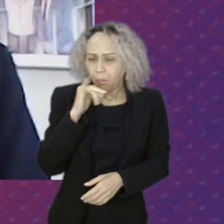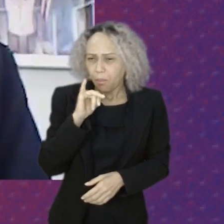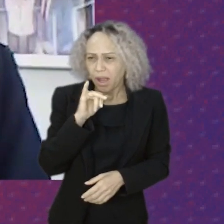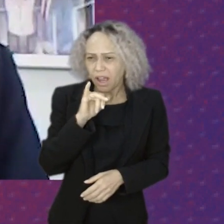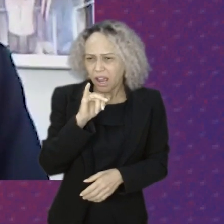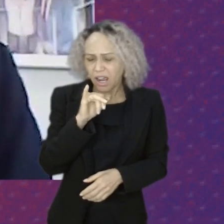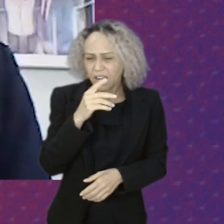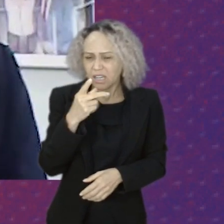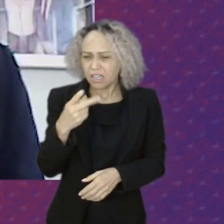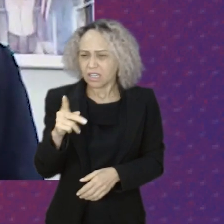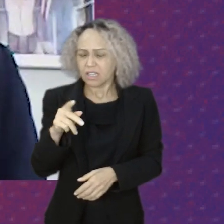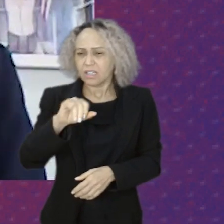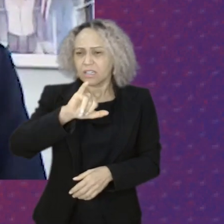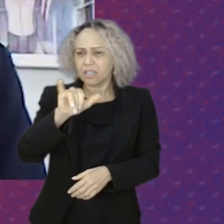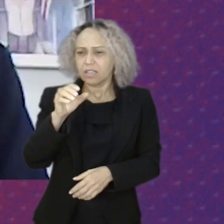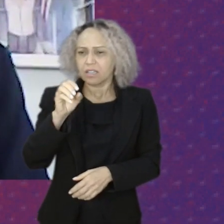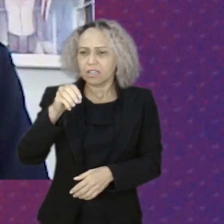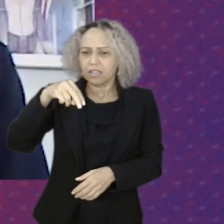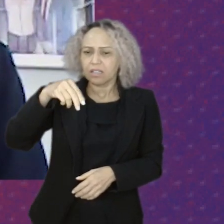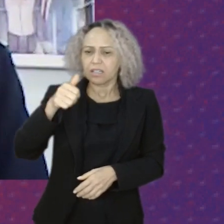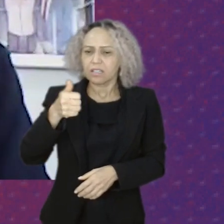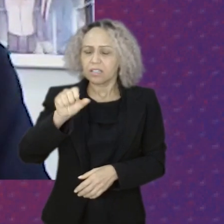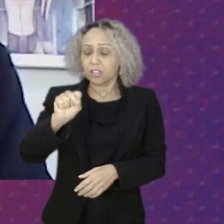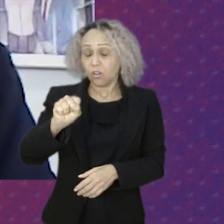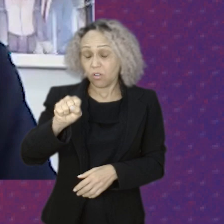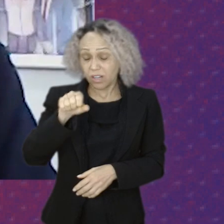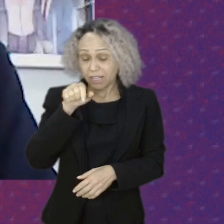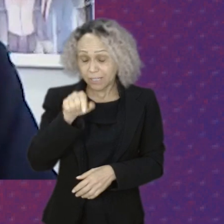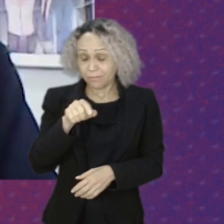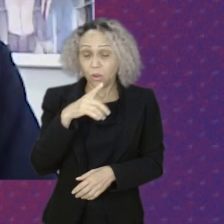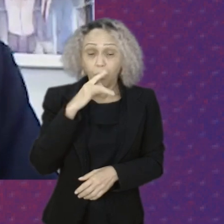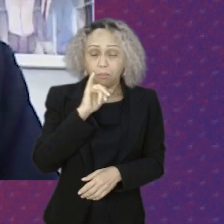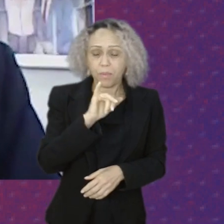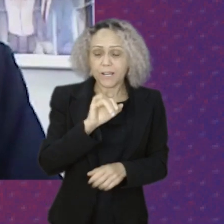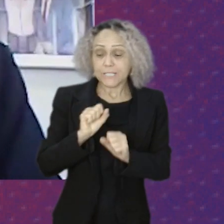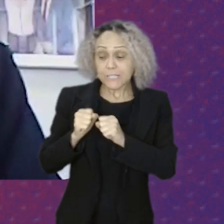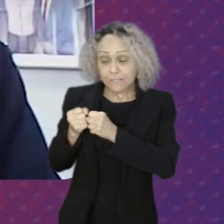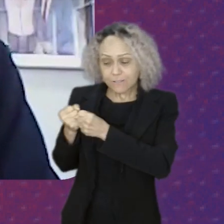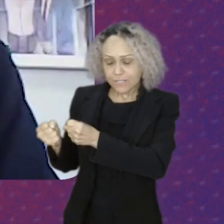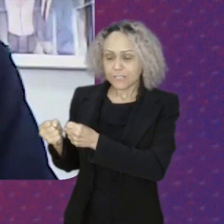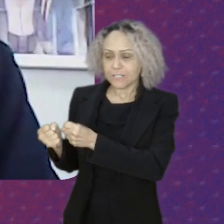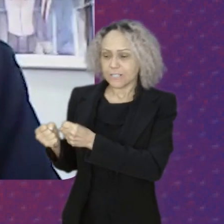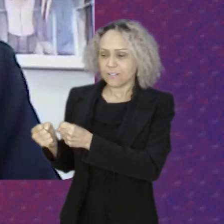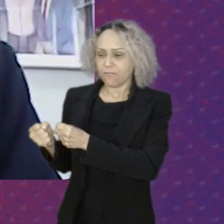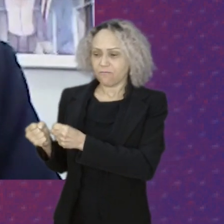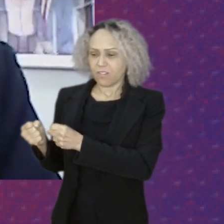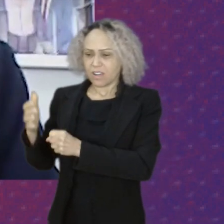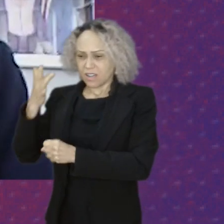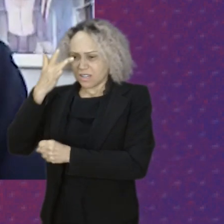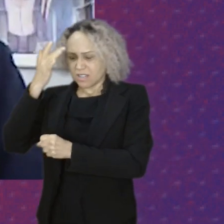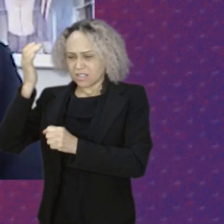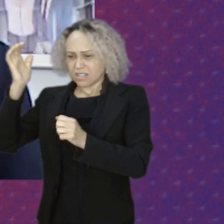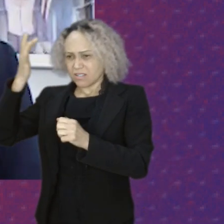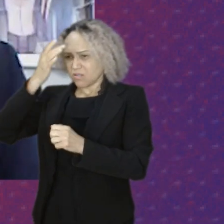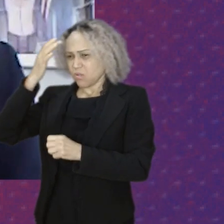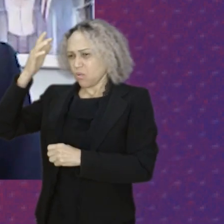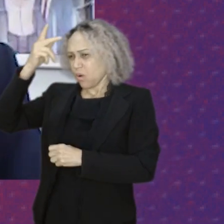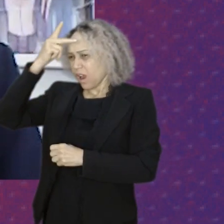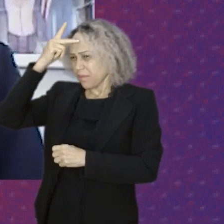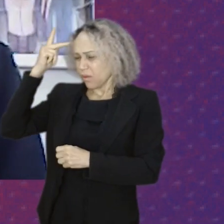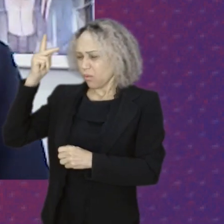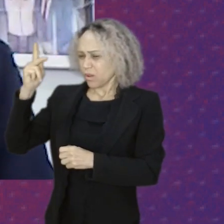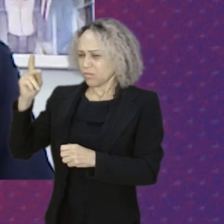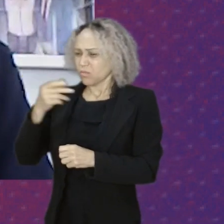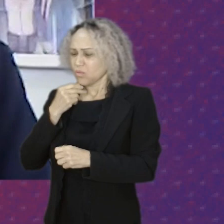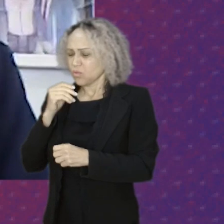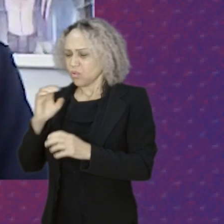ele enfrenta o latifúndio e orienta essas famílias a ficarem nesse engenho, nessa pequena parcela em torno